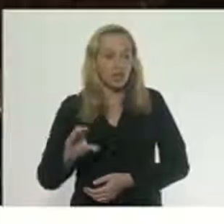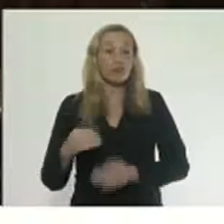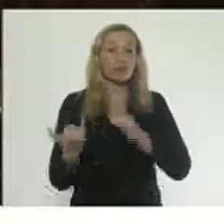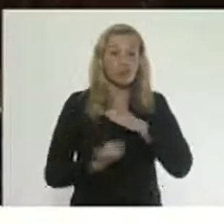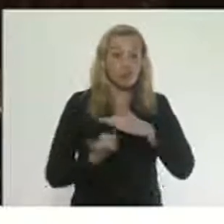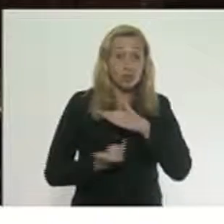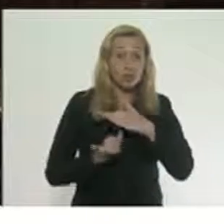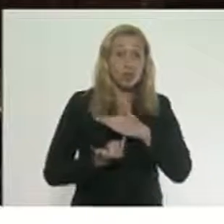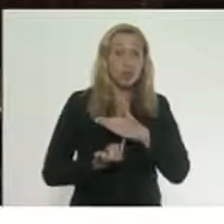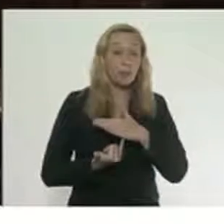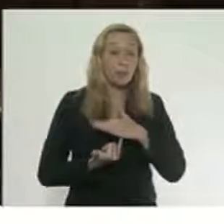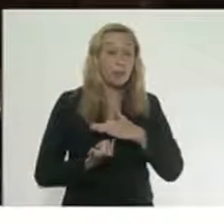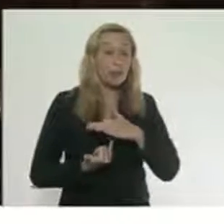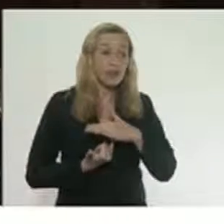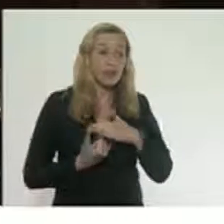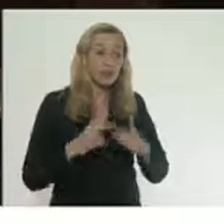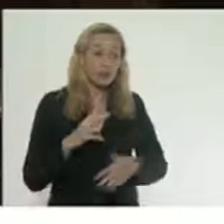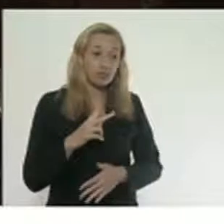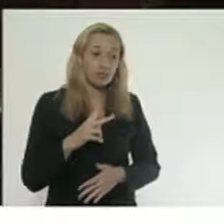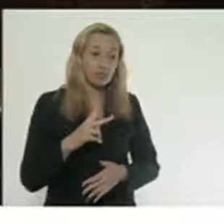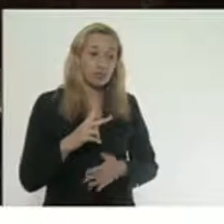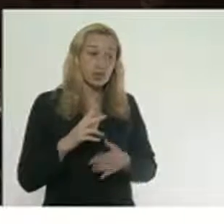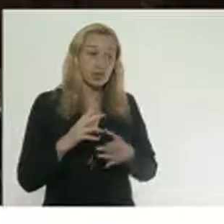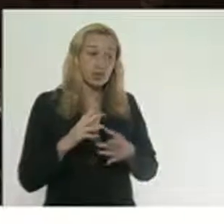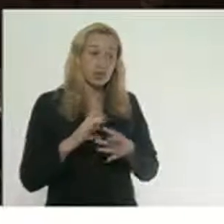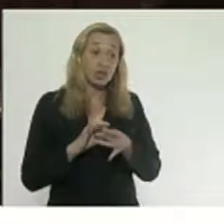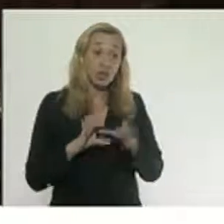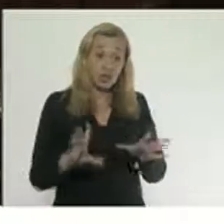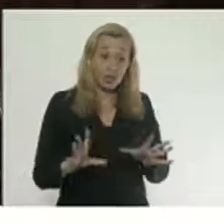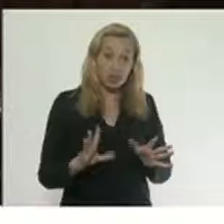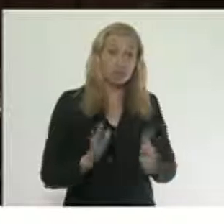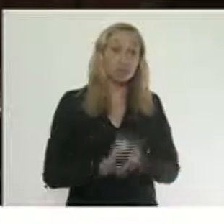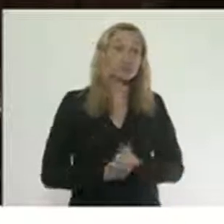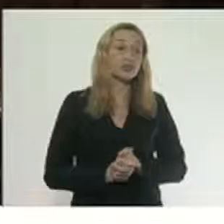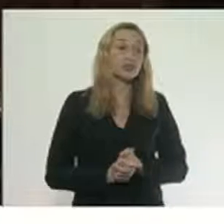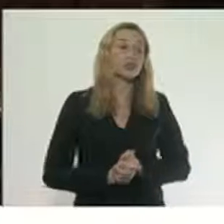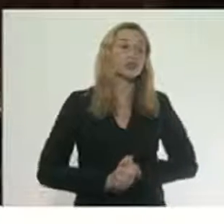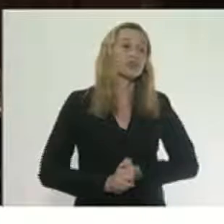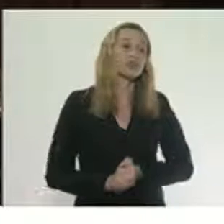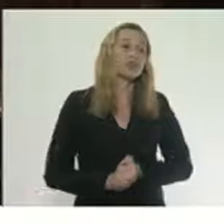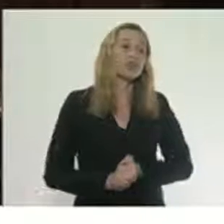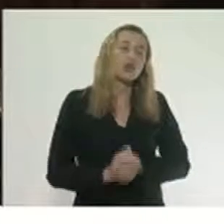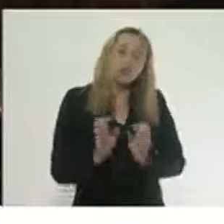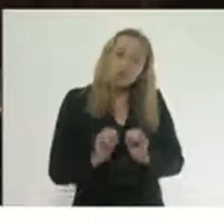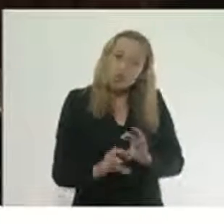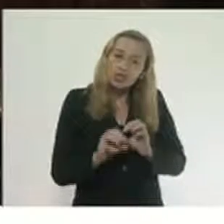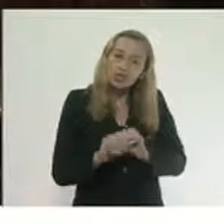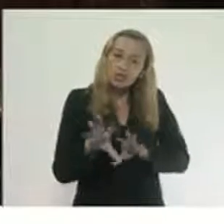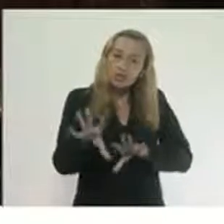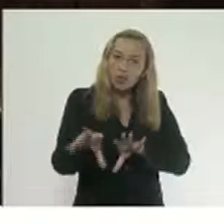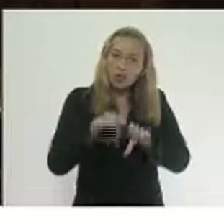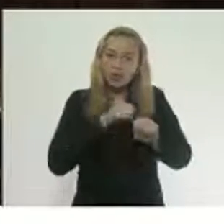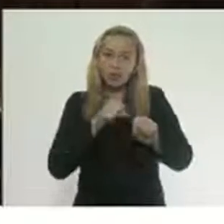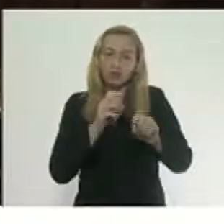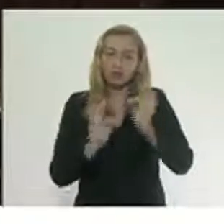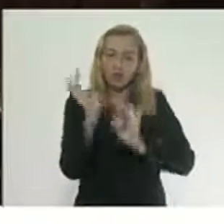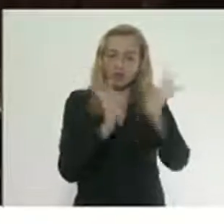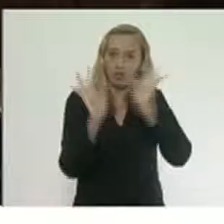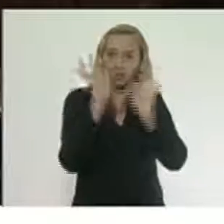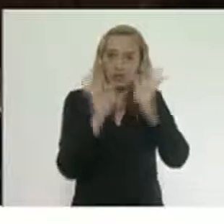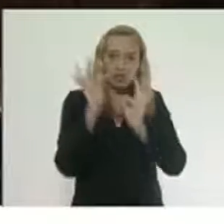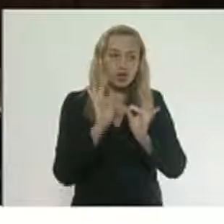instituição autônoma, seja uma instituição vocacionada para o ensino profissional e tecnológico, que